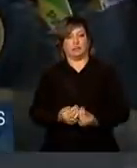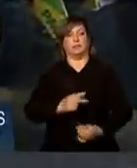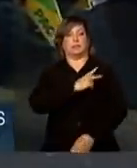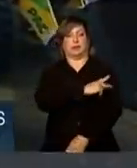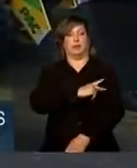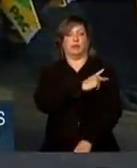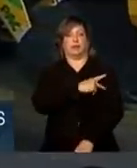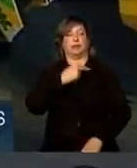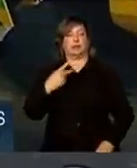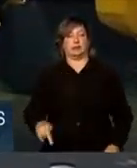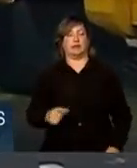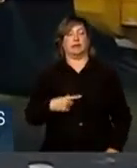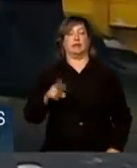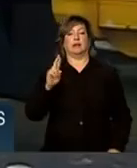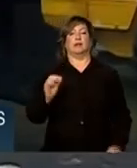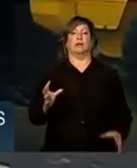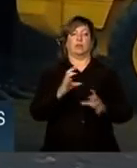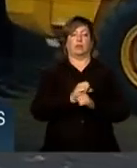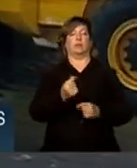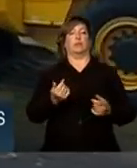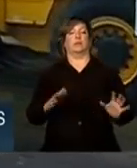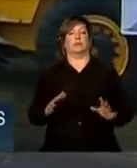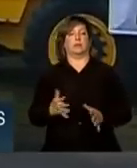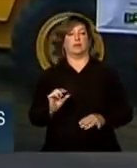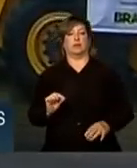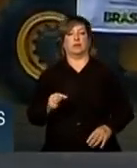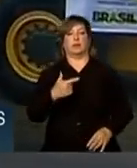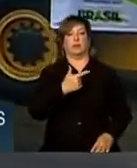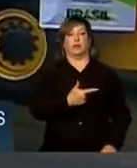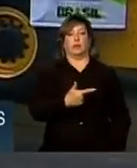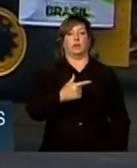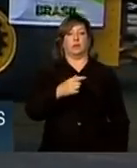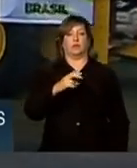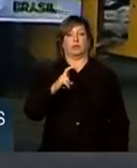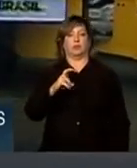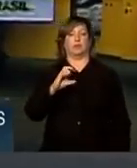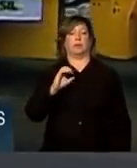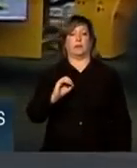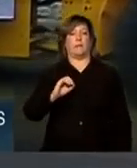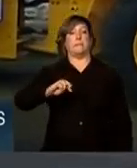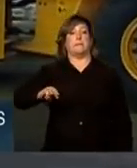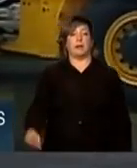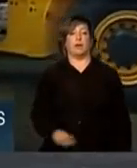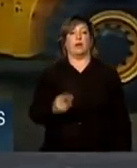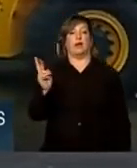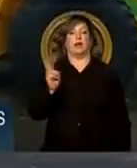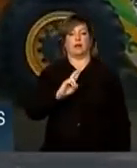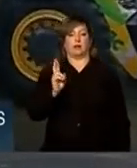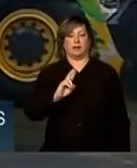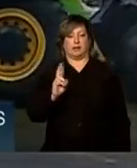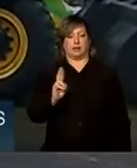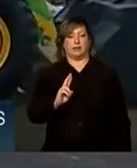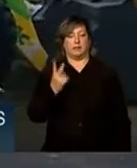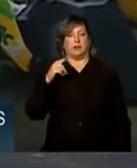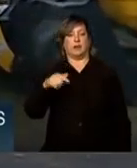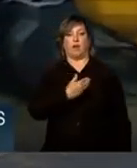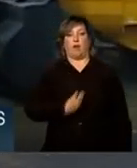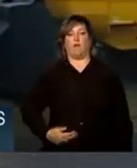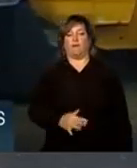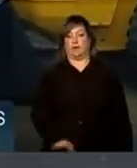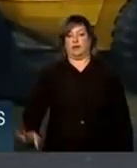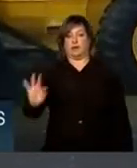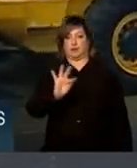piauienses, representando um investimento aproximado de 250 milhões de reais pelo governo